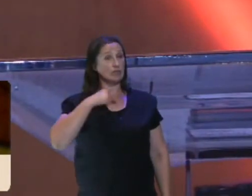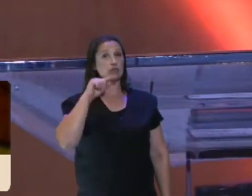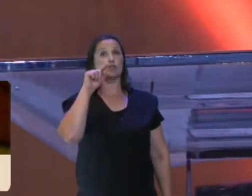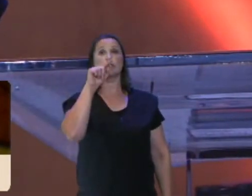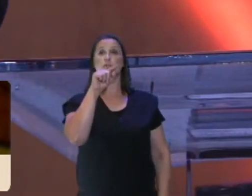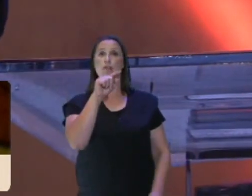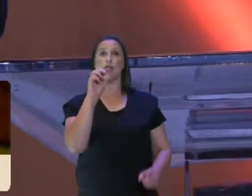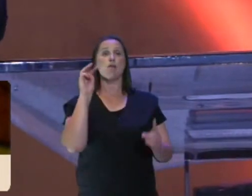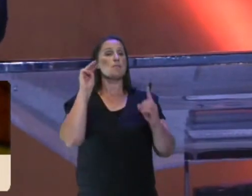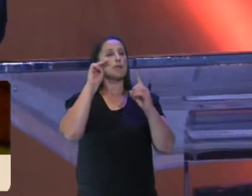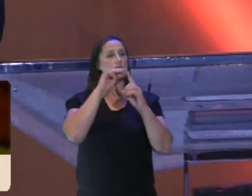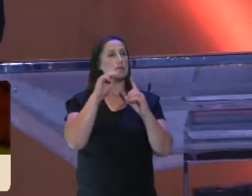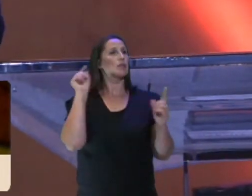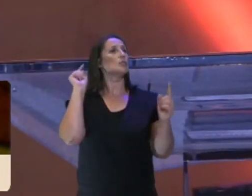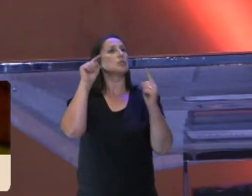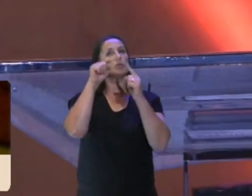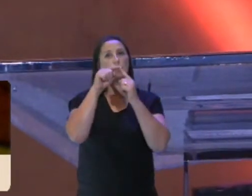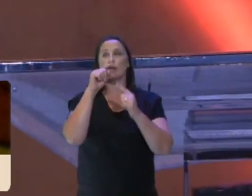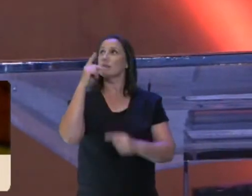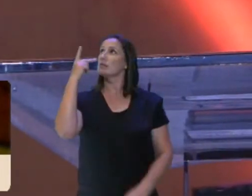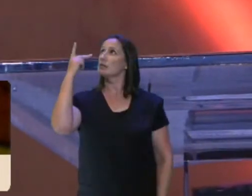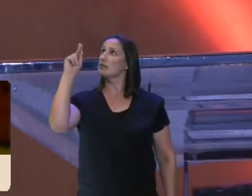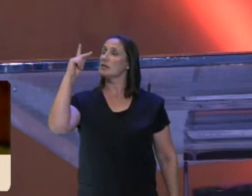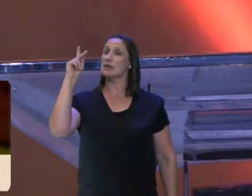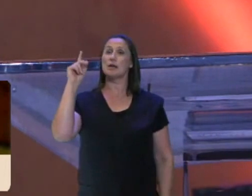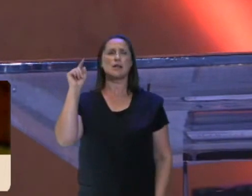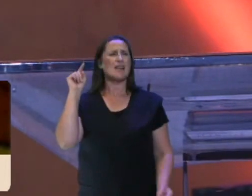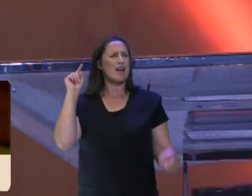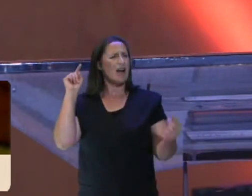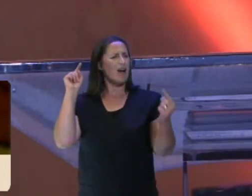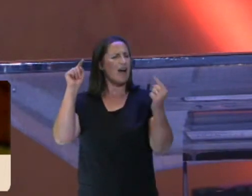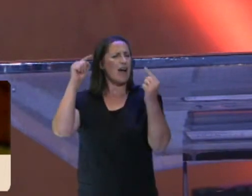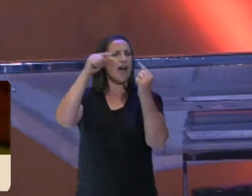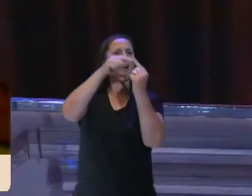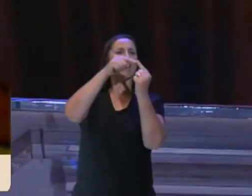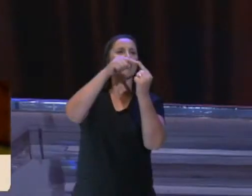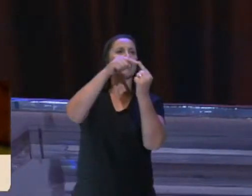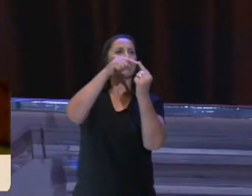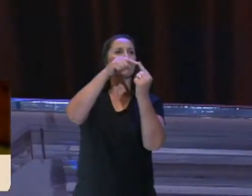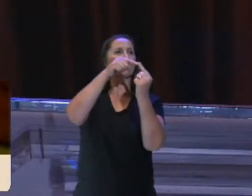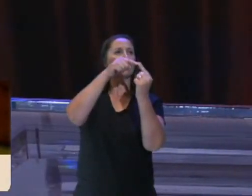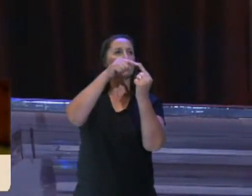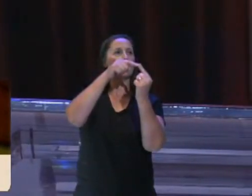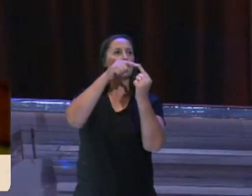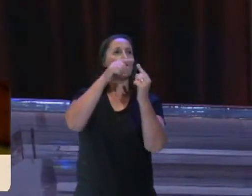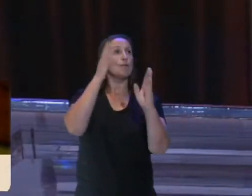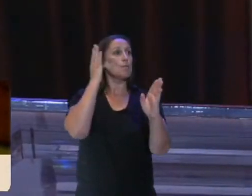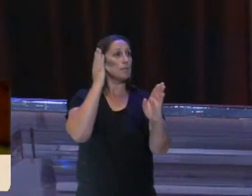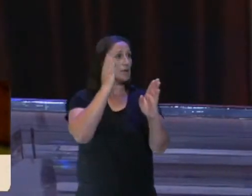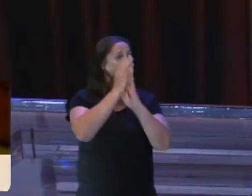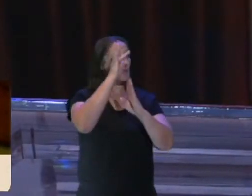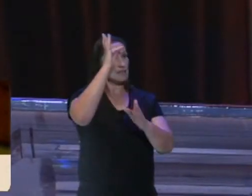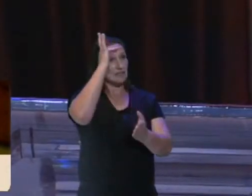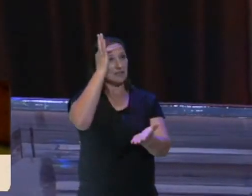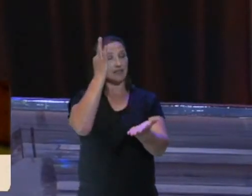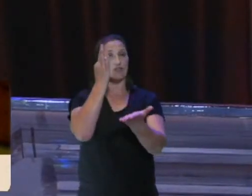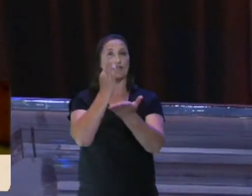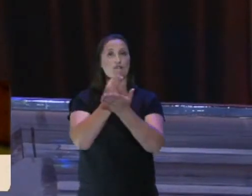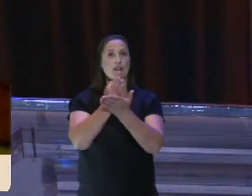esse propósito de Deus, esse alvo de Deus, a gente pela fé diz: vou me levantar em